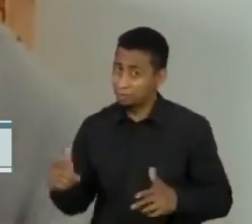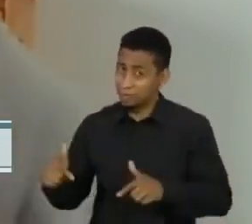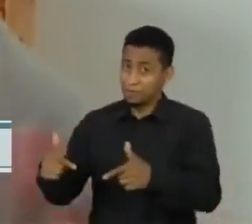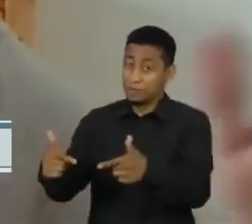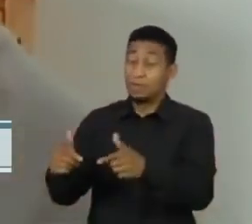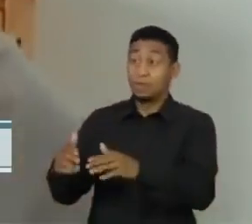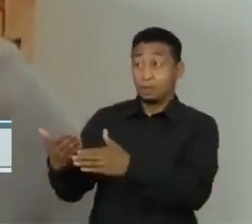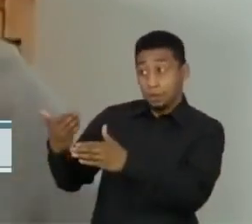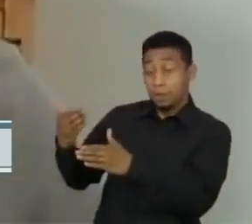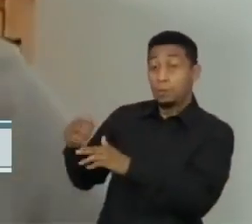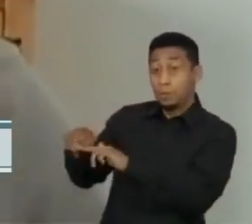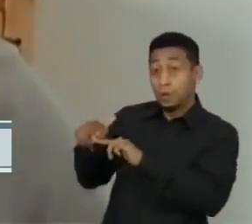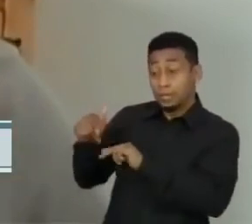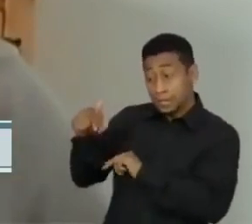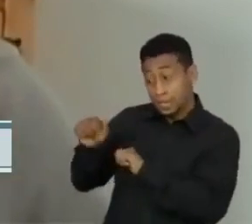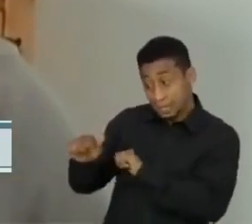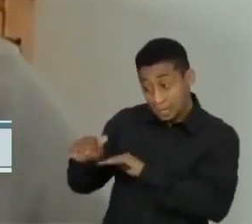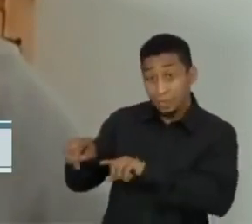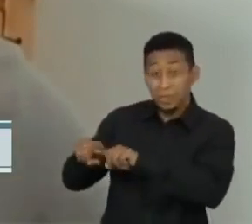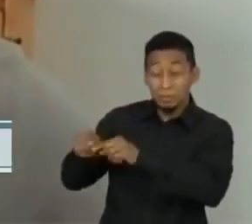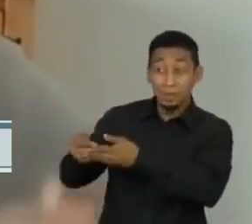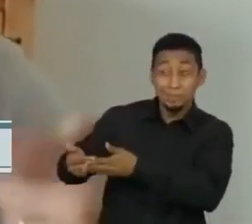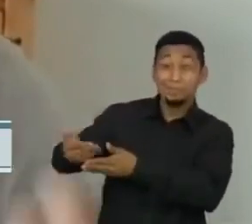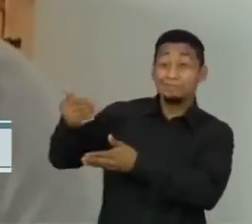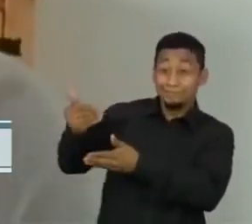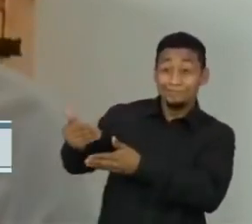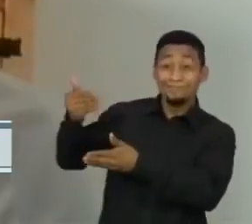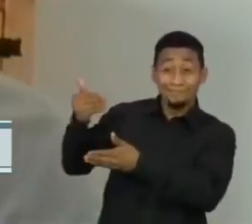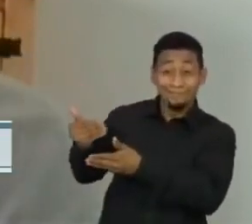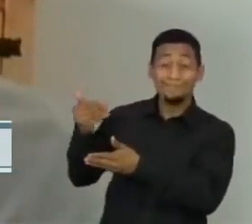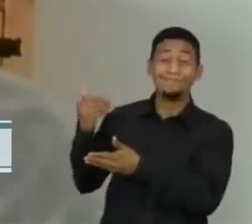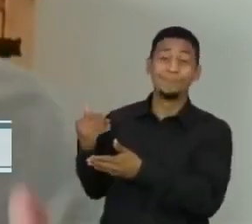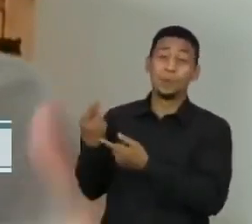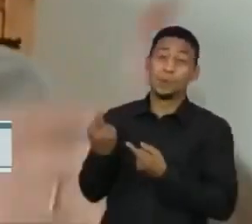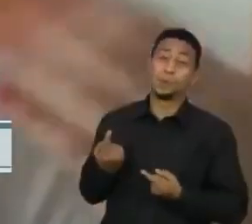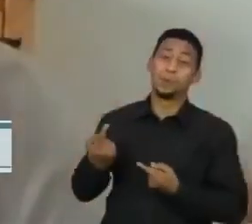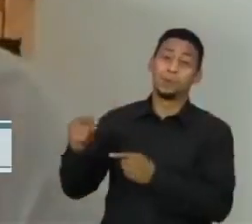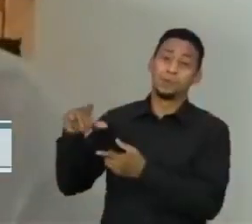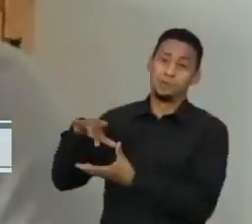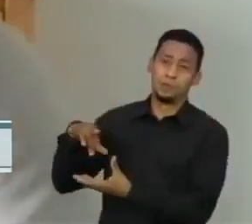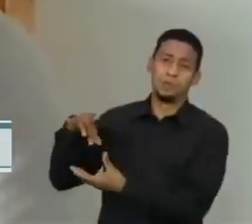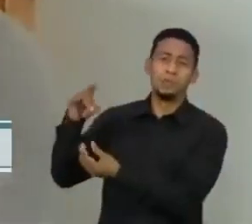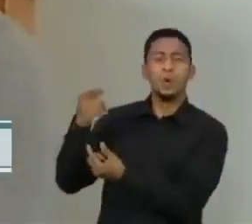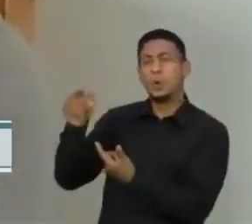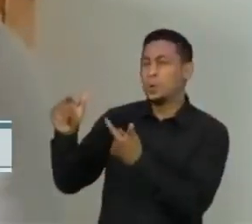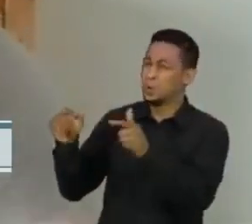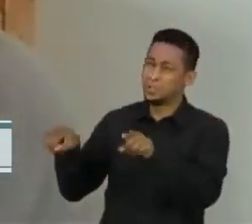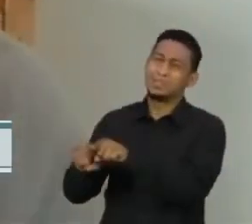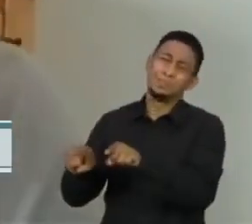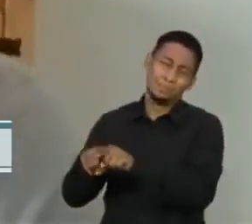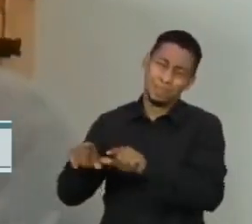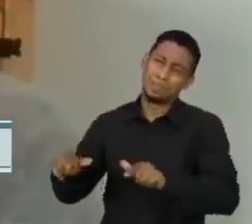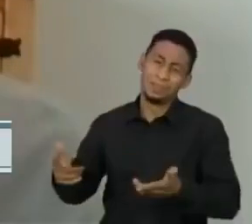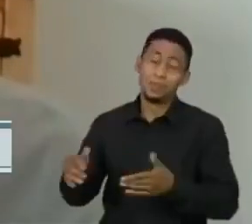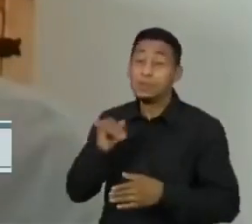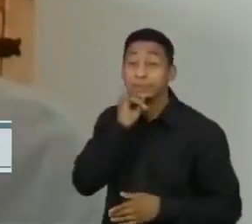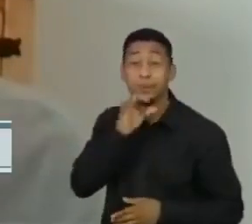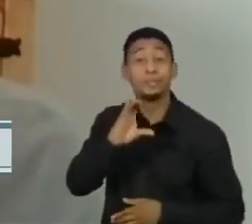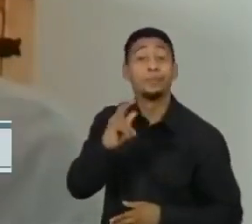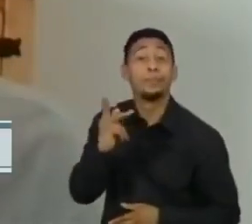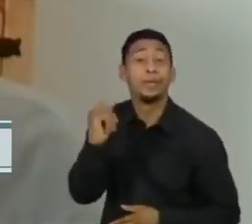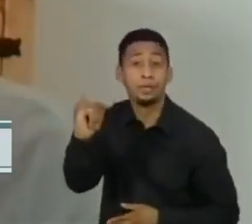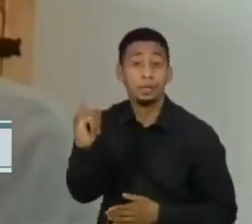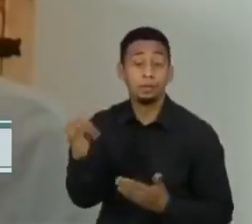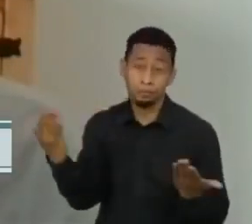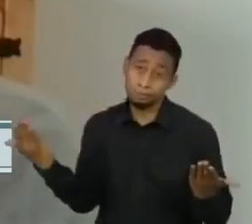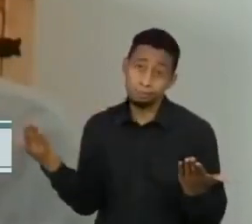de setembro, mas pelo conjunto da obra de ataques à democracia, dentre outras questões que, por exemplo, a CPI do Covid-19